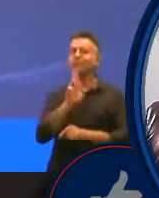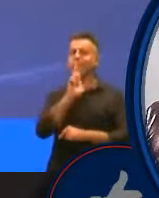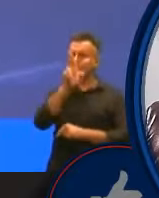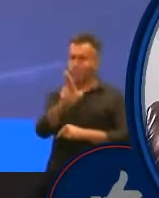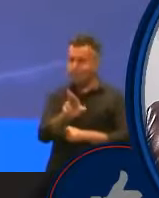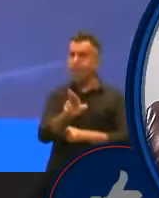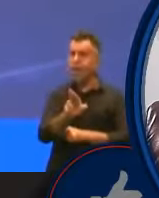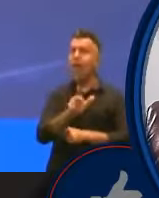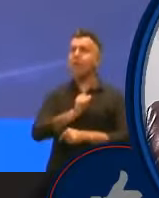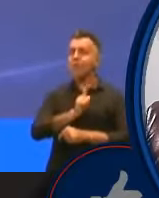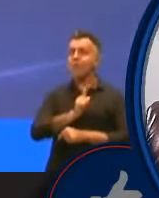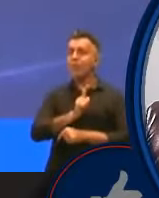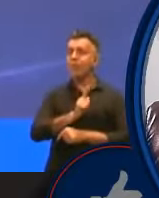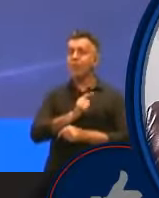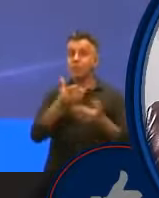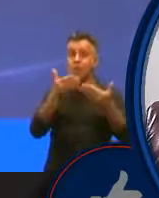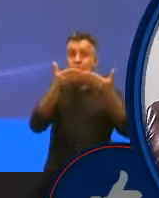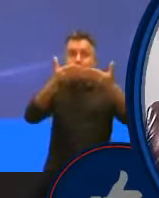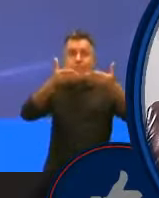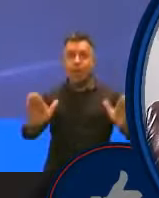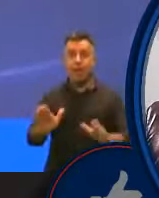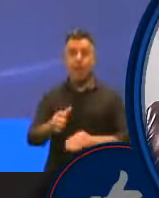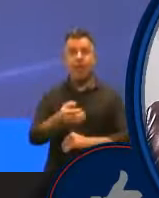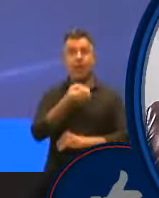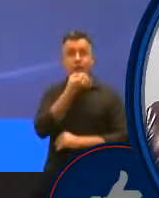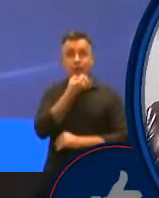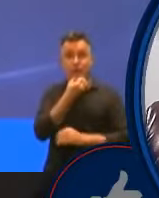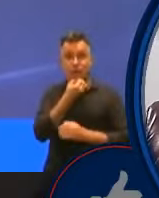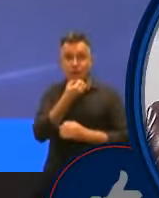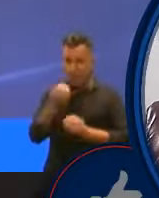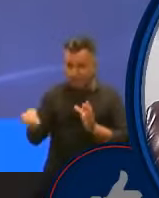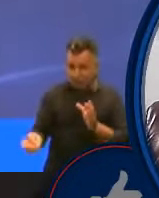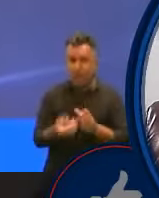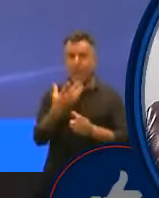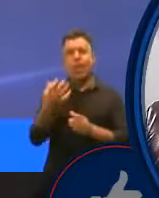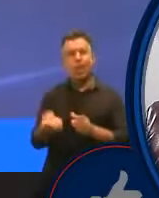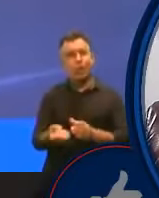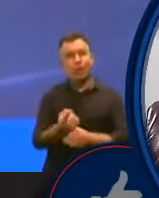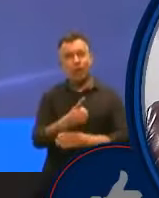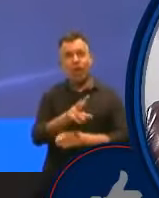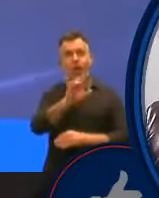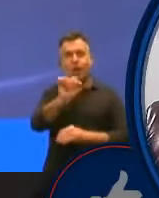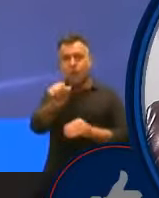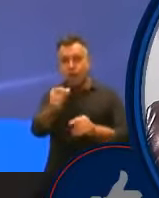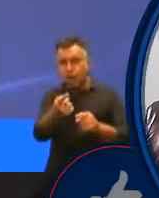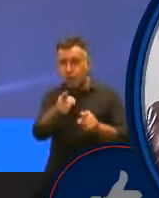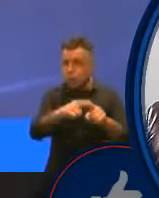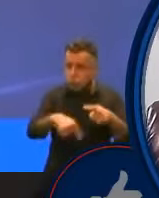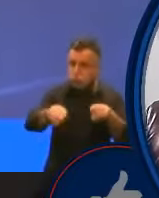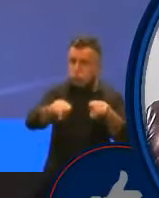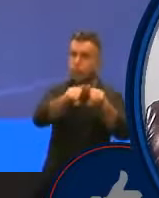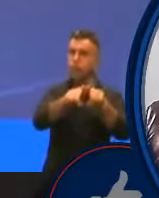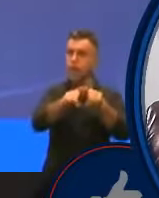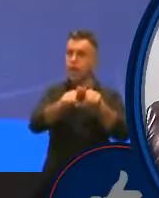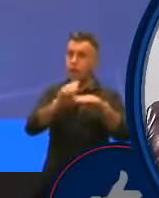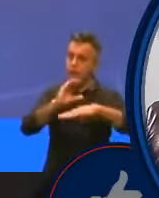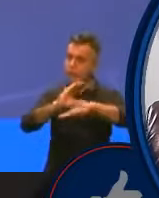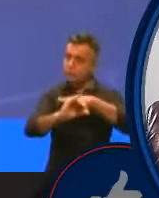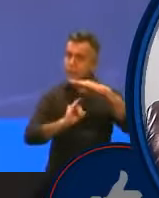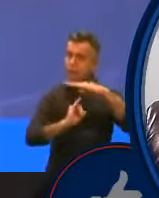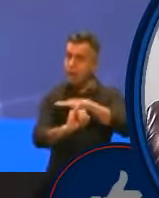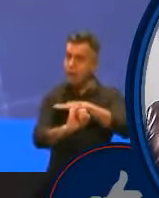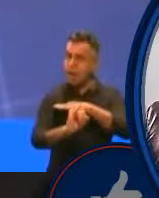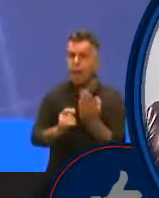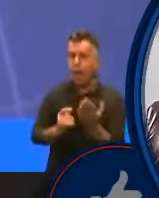soluções. Estamos com as portas abertas à inovação. Vamos nos associar, investir,